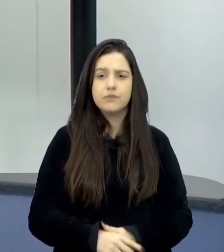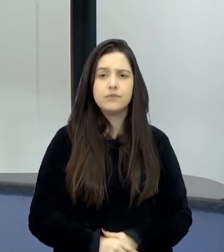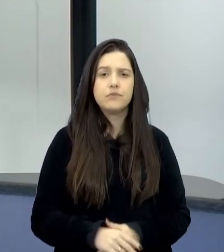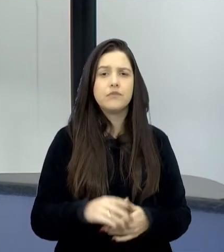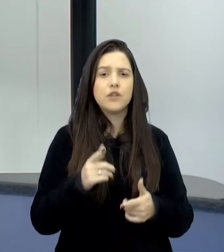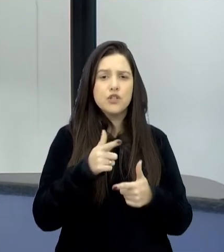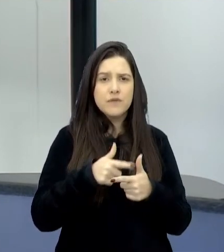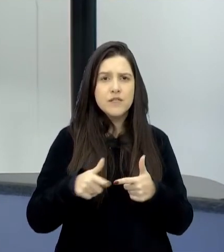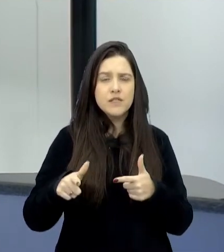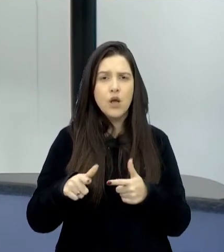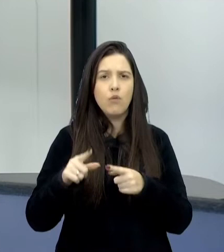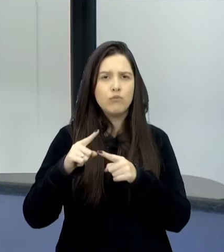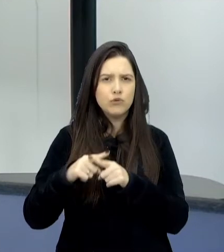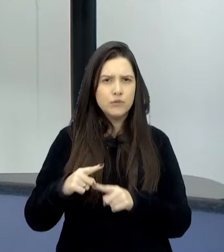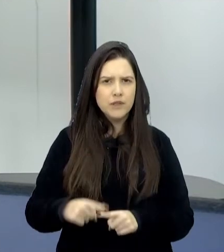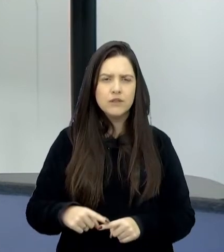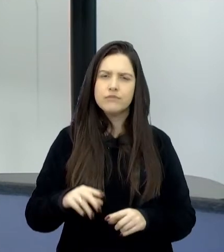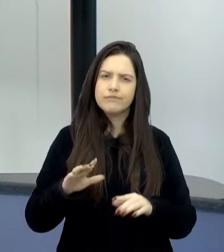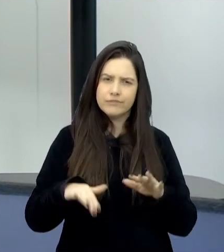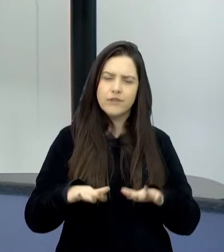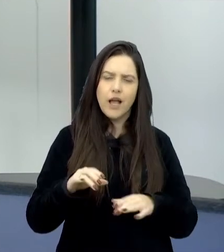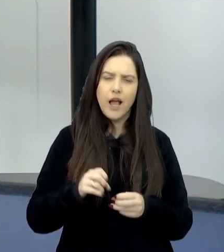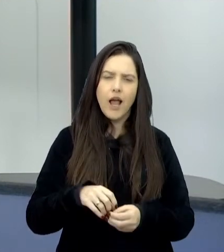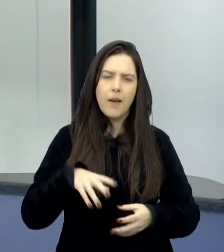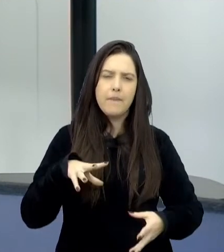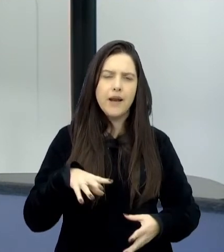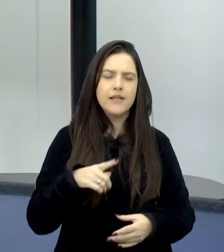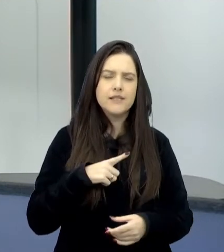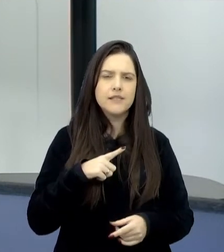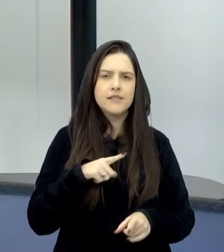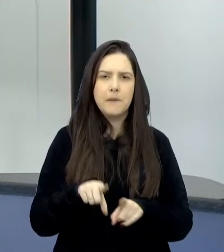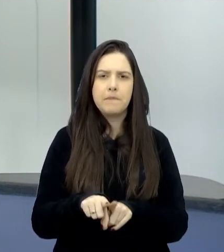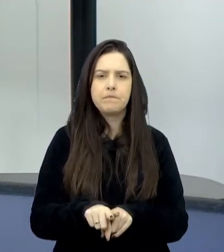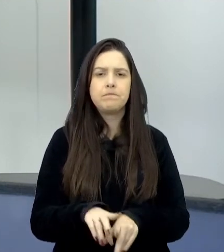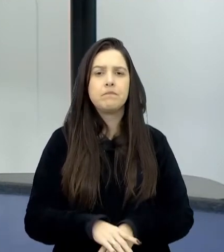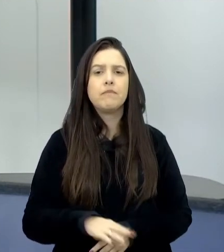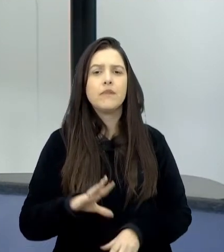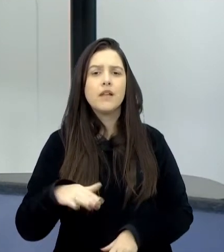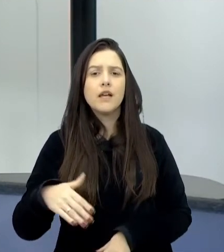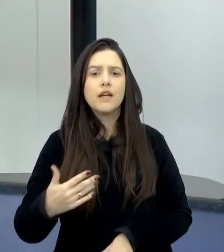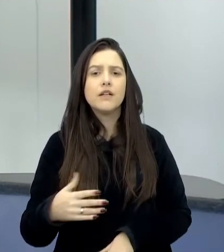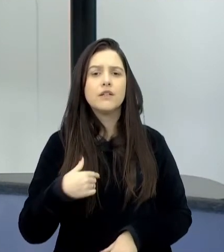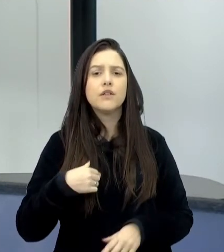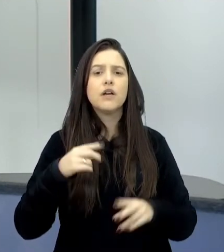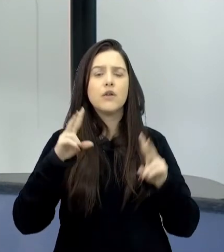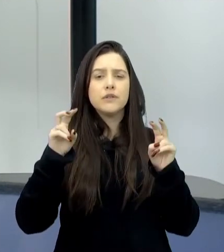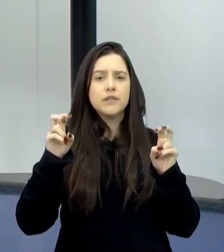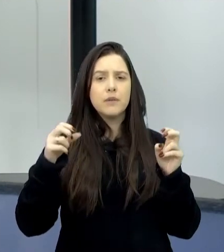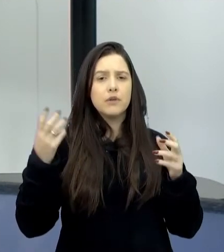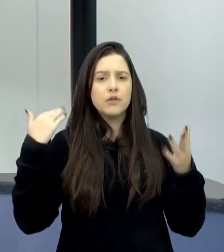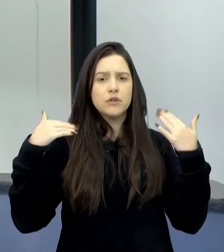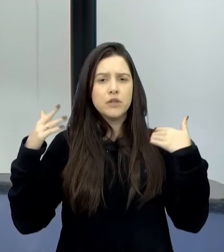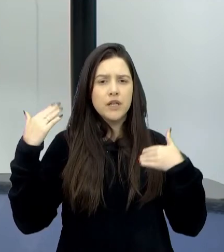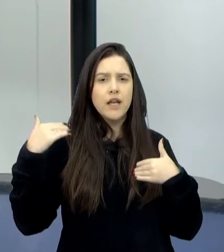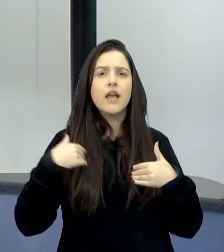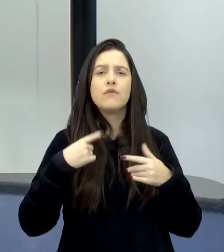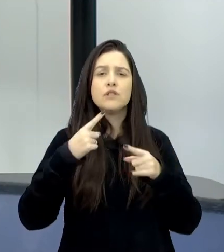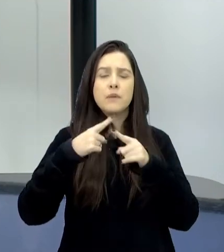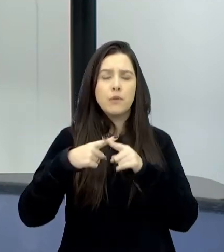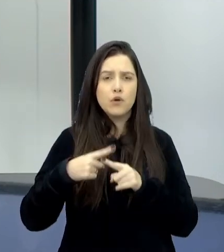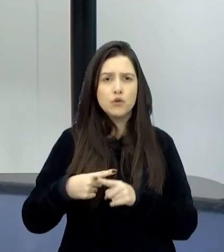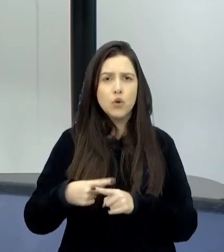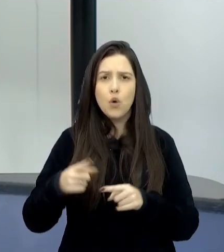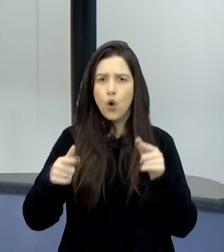e multiplicação, geralmente, não aparece muito somas aí, tá? Então, é sempre o termo anterior que você multiplica por